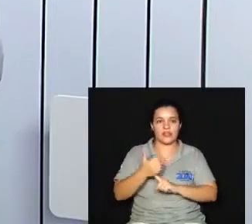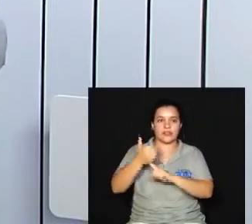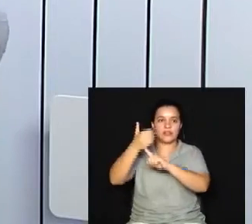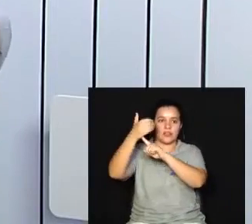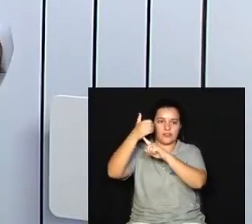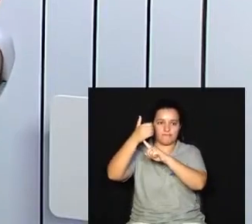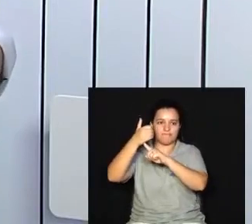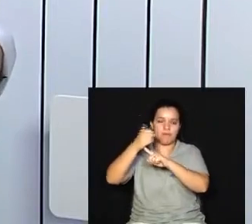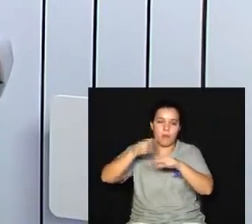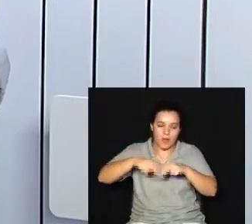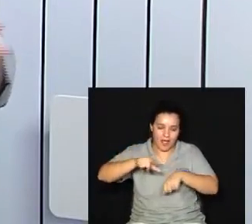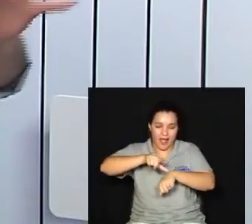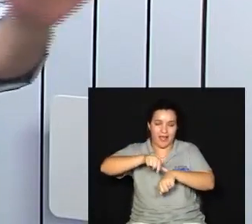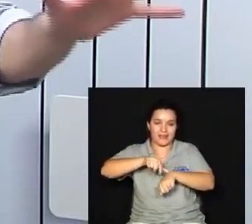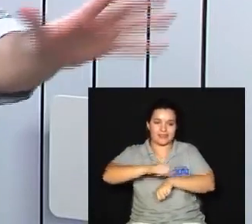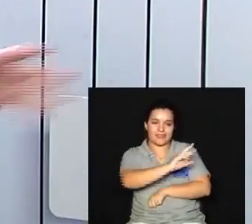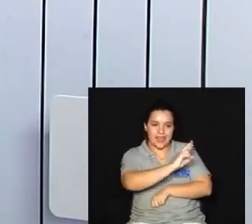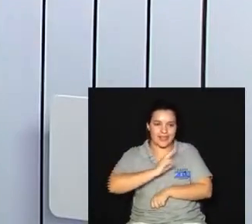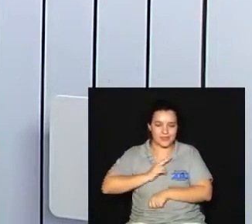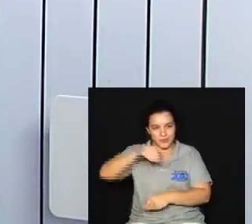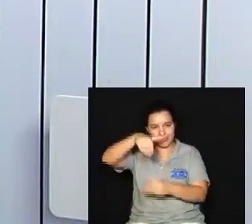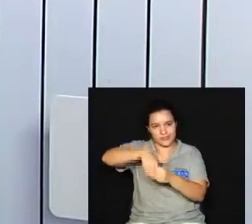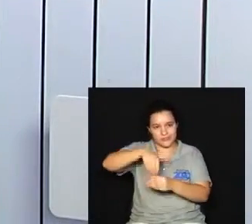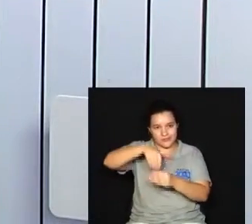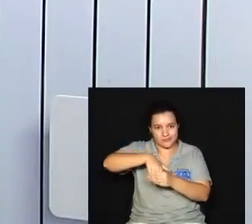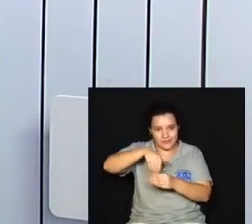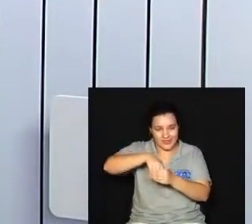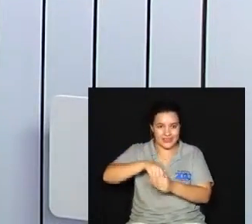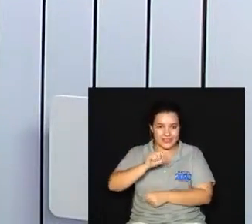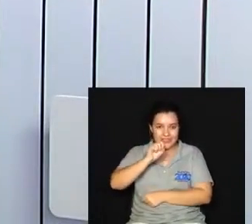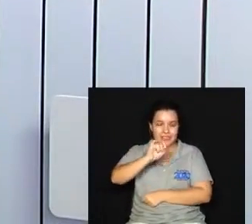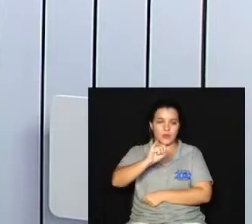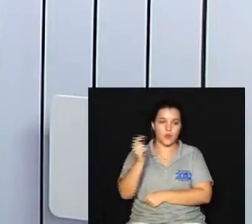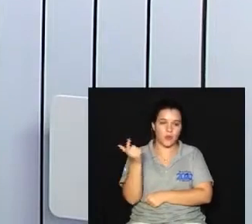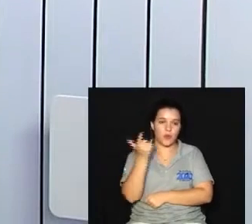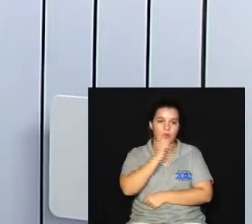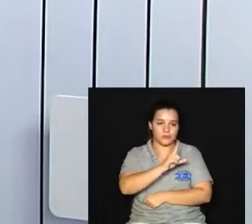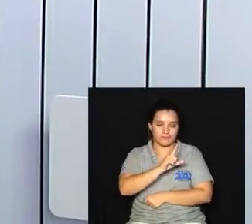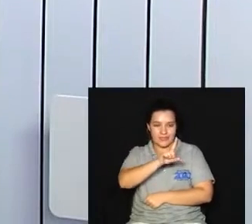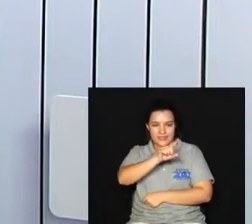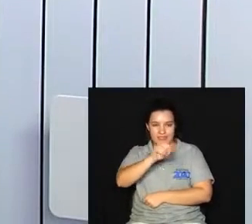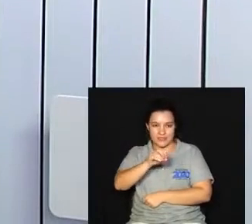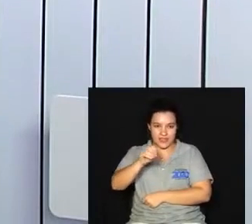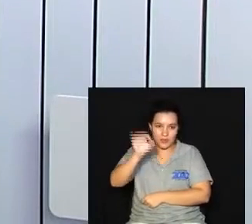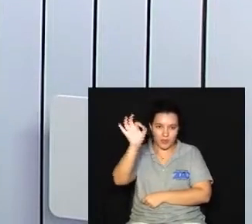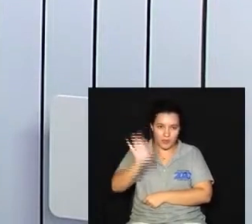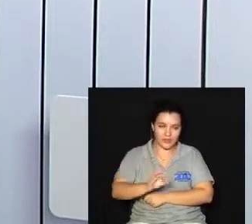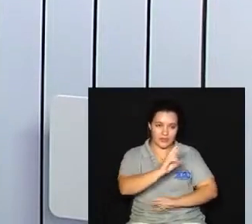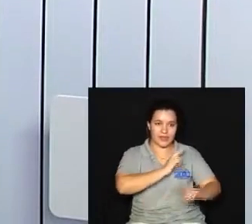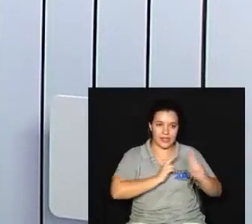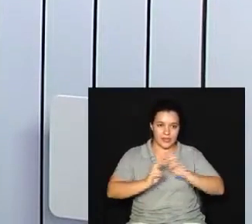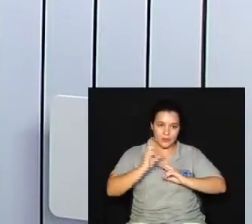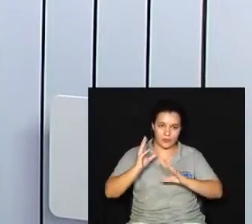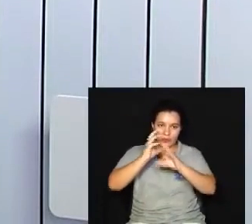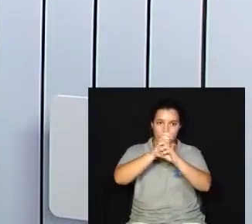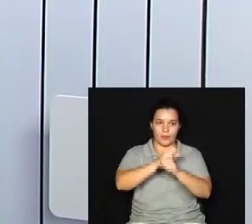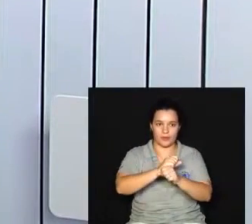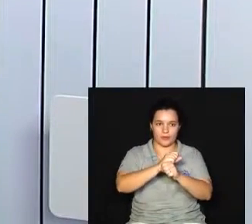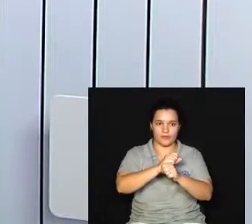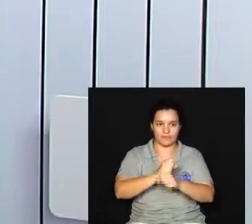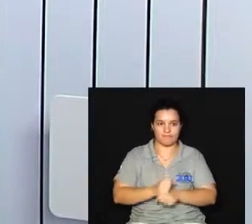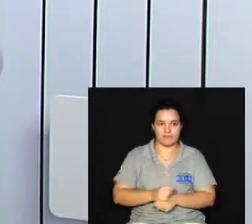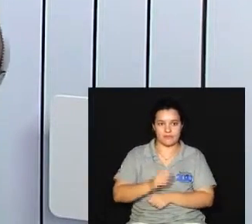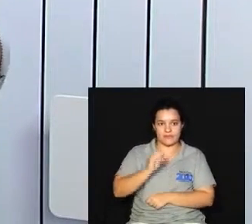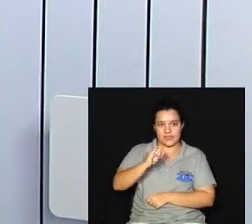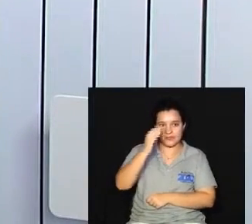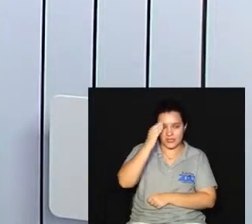tecnologia, está sendo apurado. Caso dê certo, a gente já vai ter 100% das urnas apuradas e o resultado para